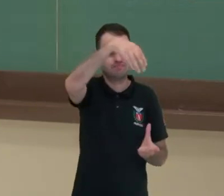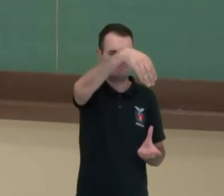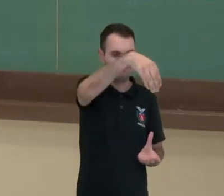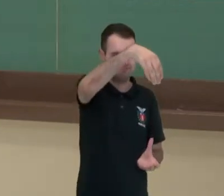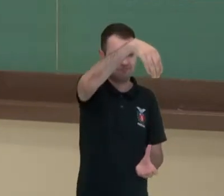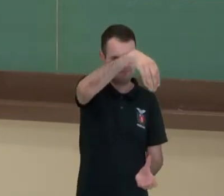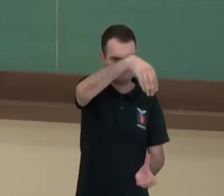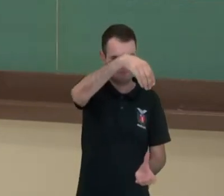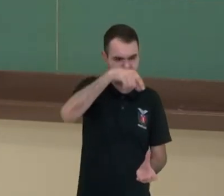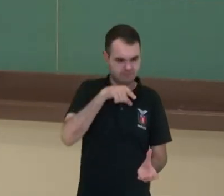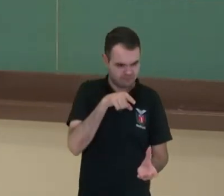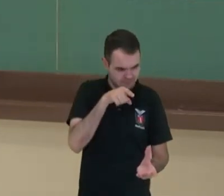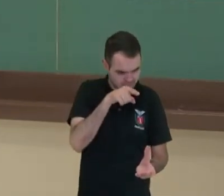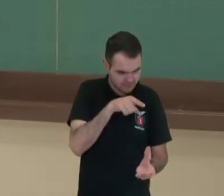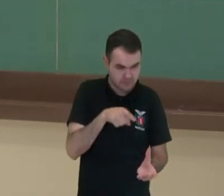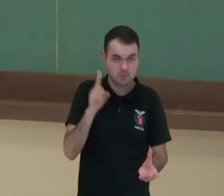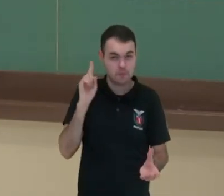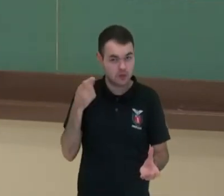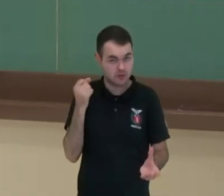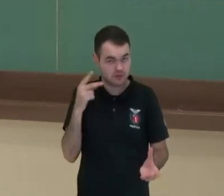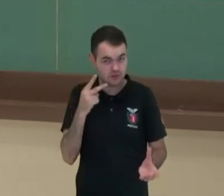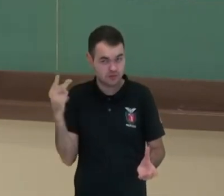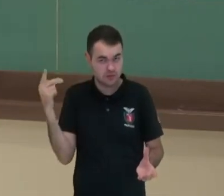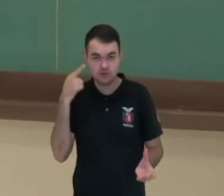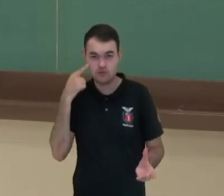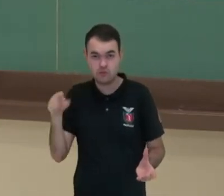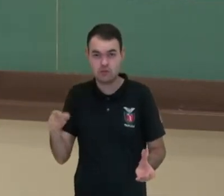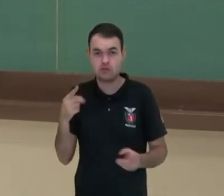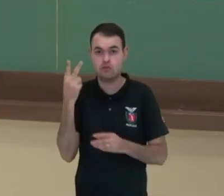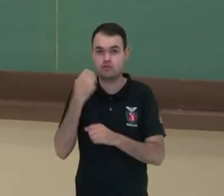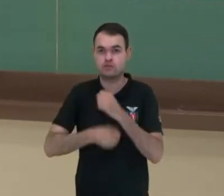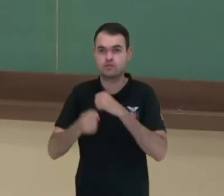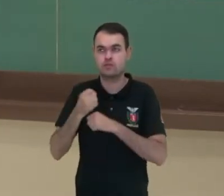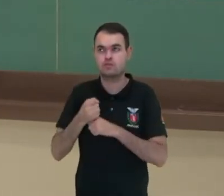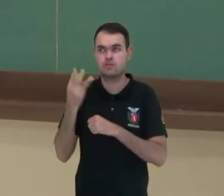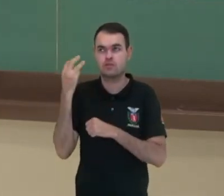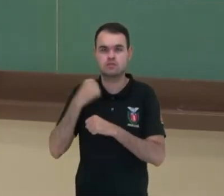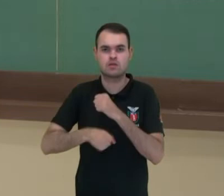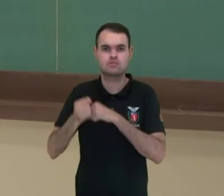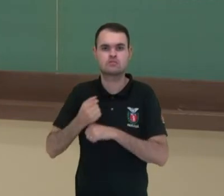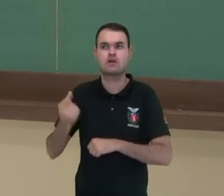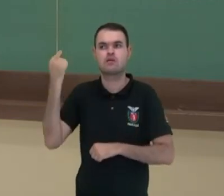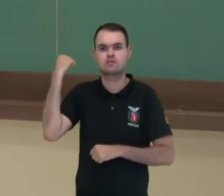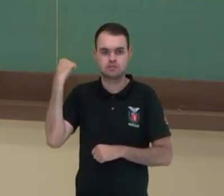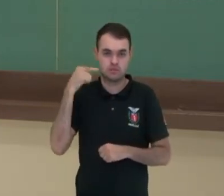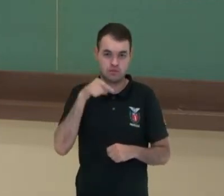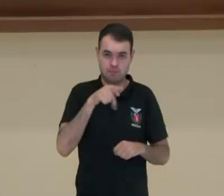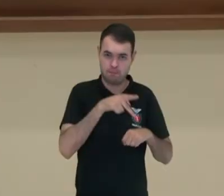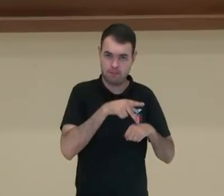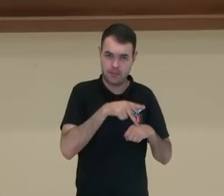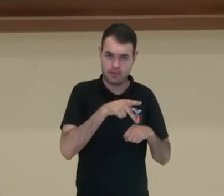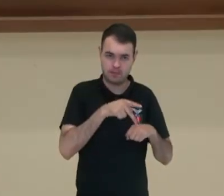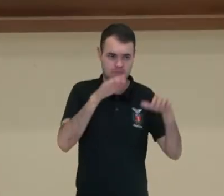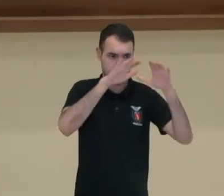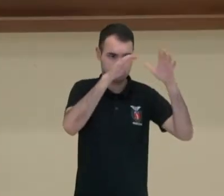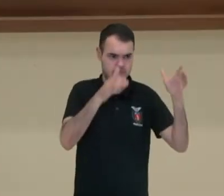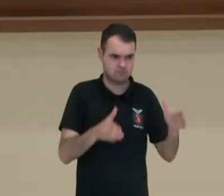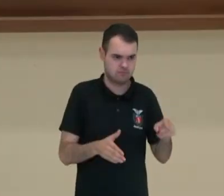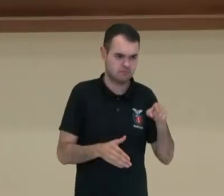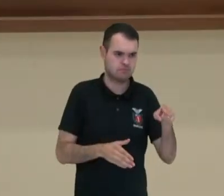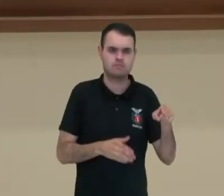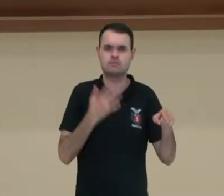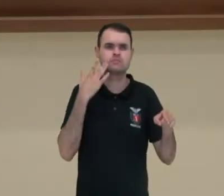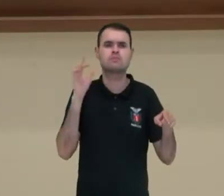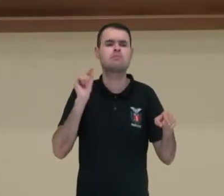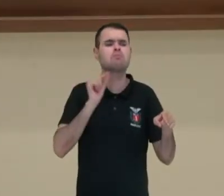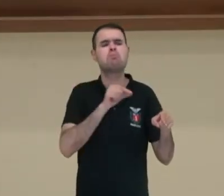aconteceu em 1822, né? A tradução, né? A descoberta foi 3 anos antes. E essa pedra, até então, ninguém sabia